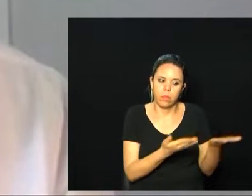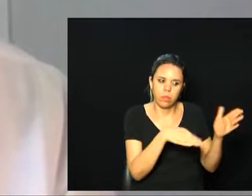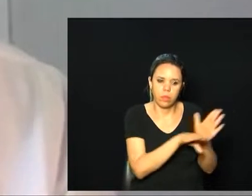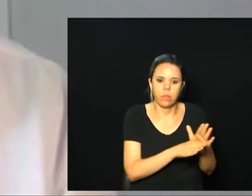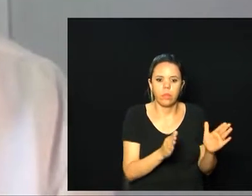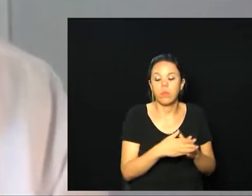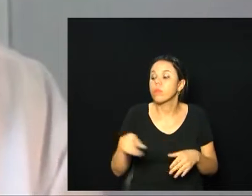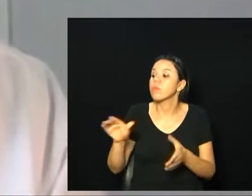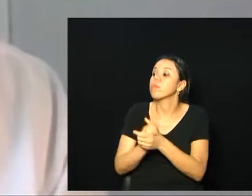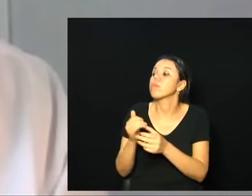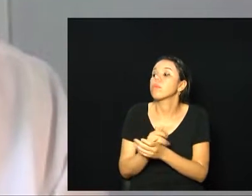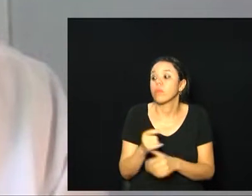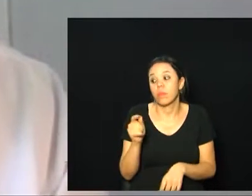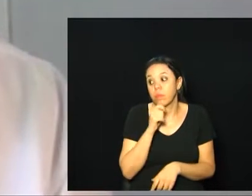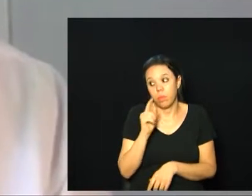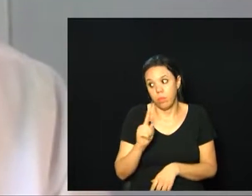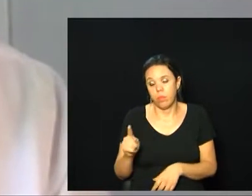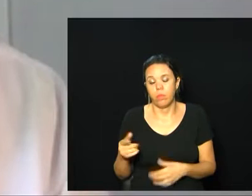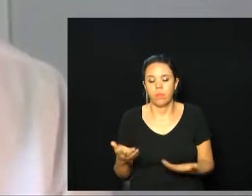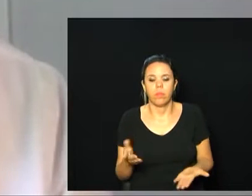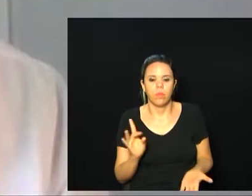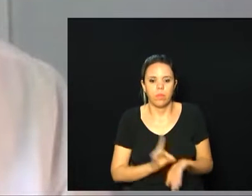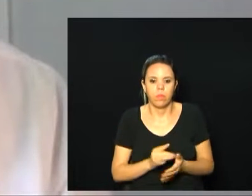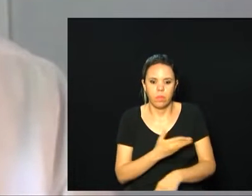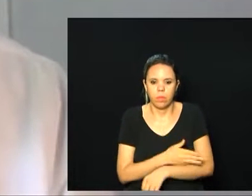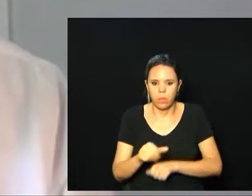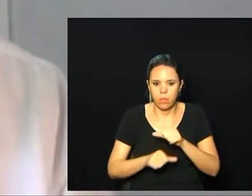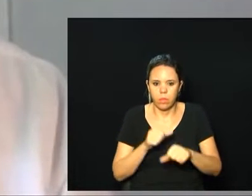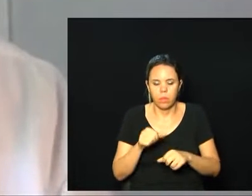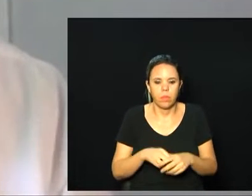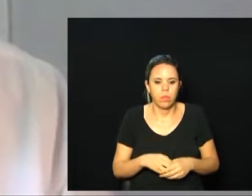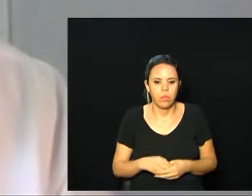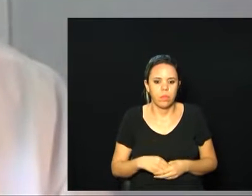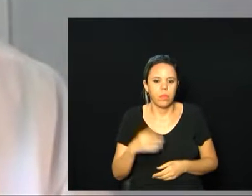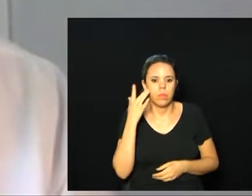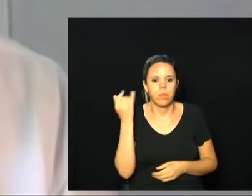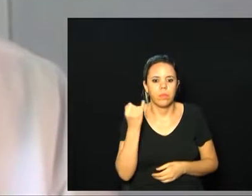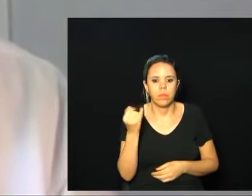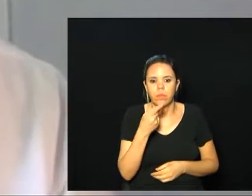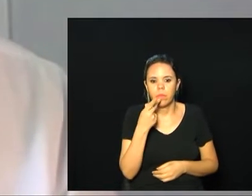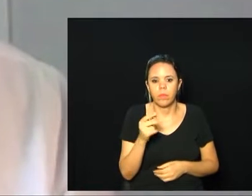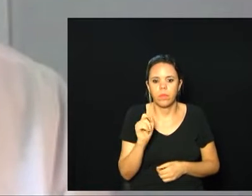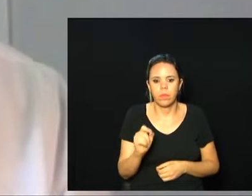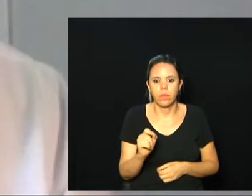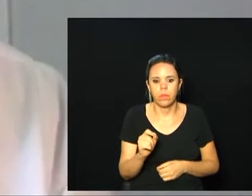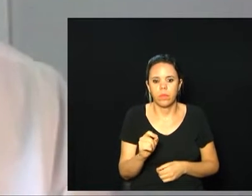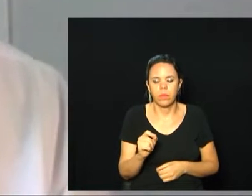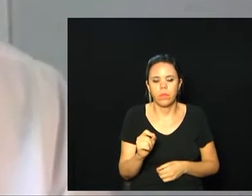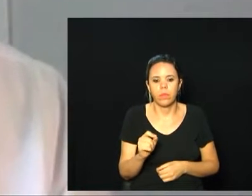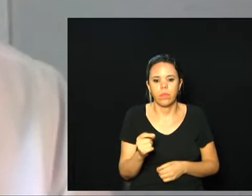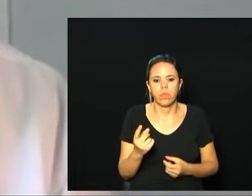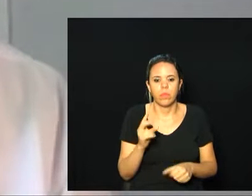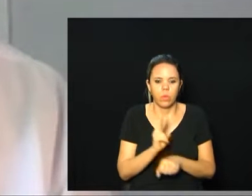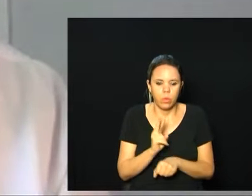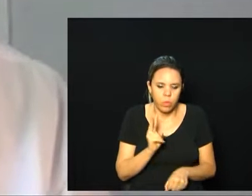casa, pai, vai lavar a mão, que você não lavou ainda, tá? Então, realmente, os hábitos estão mudando. O que eu acho importante frisar é que essa noção de